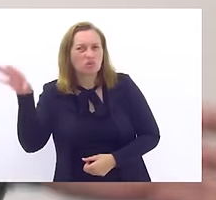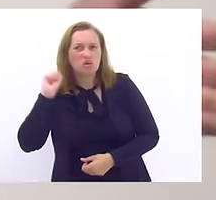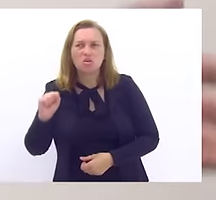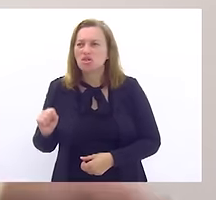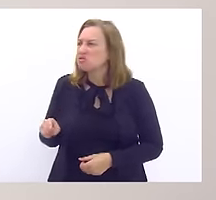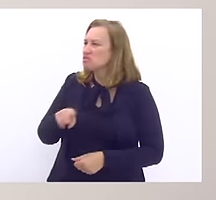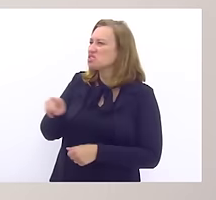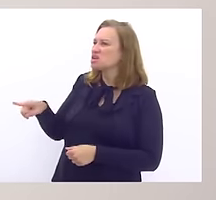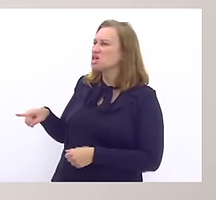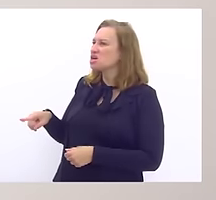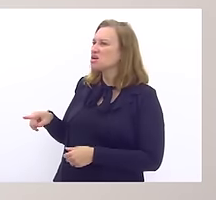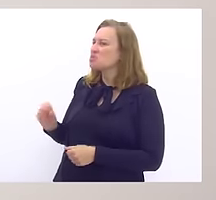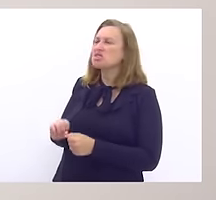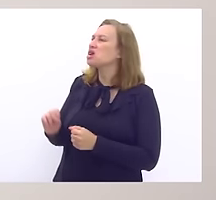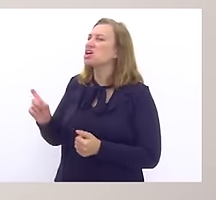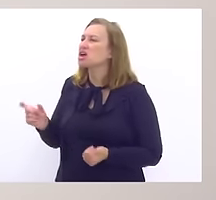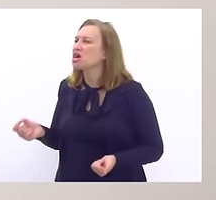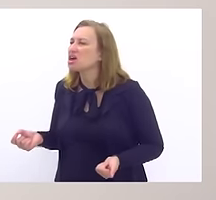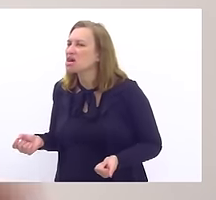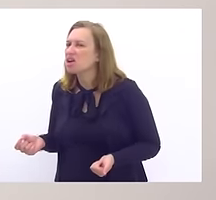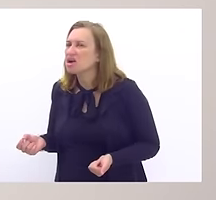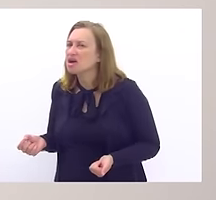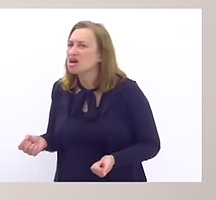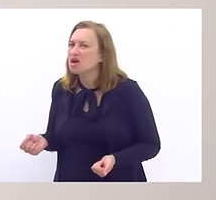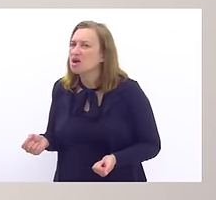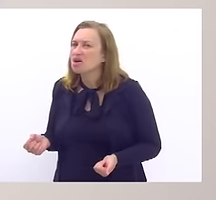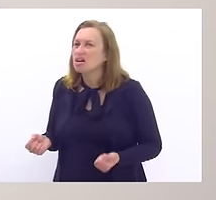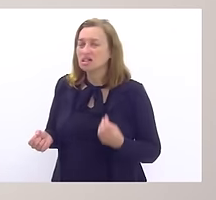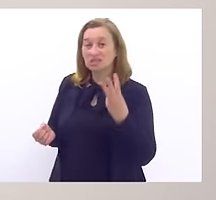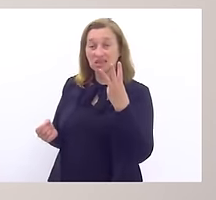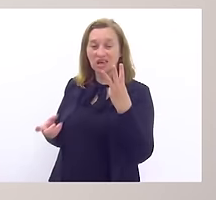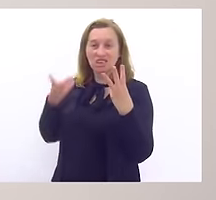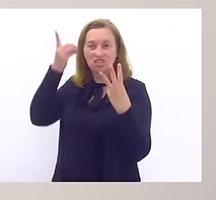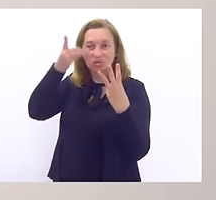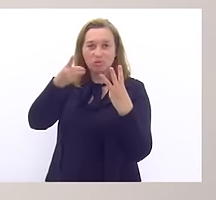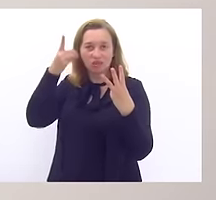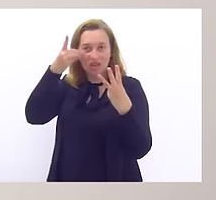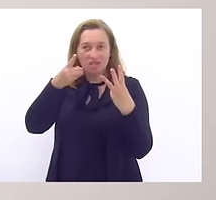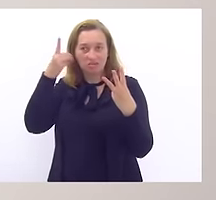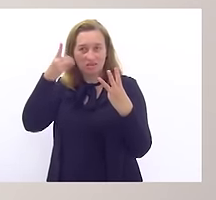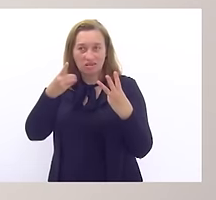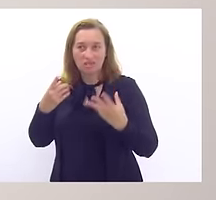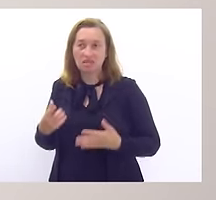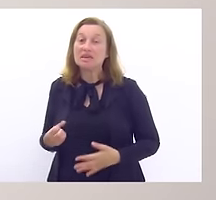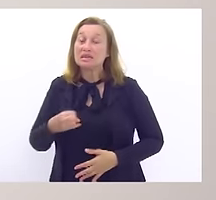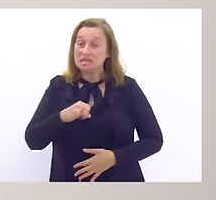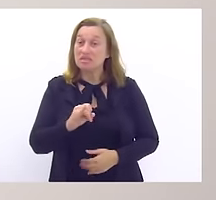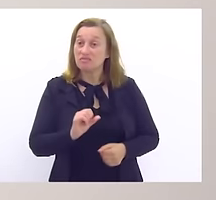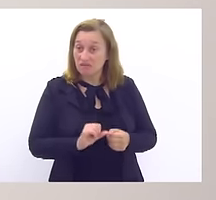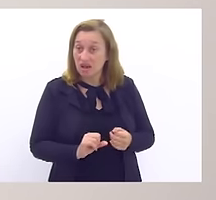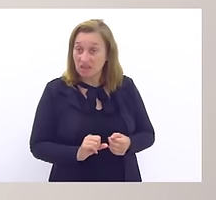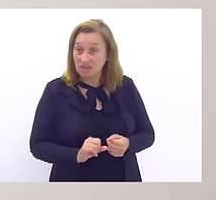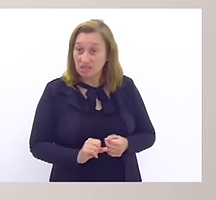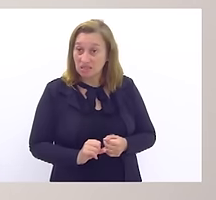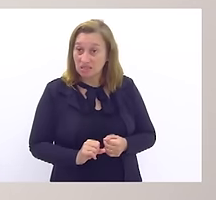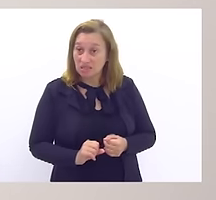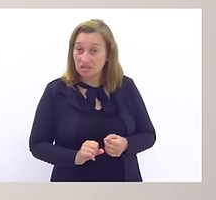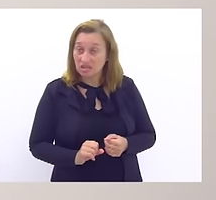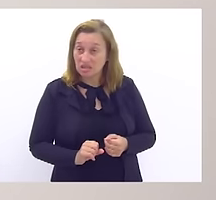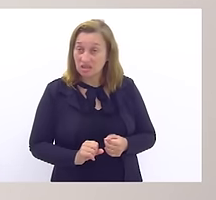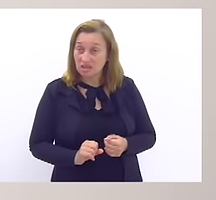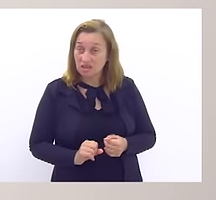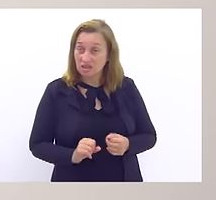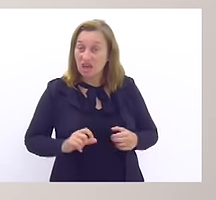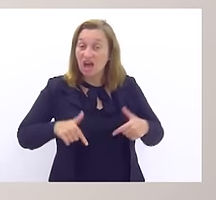se trata quem são vocês diante de três parlamentares se fazem isso trata dessa